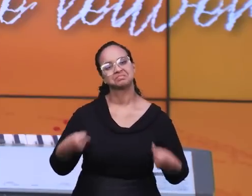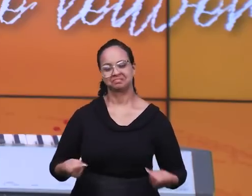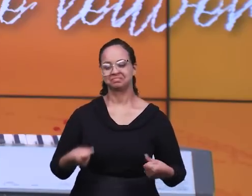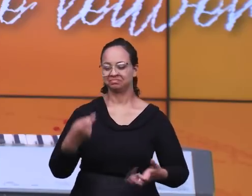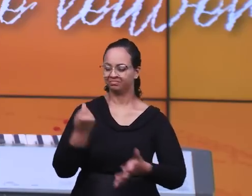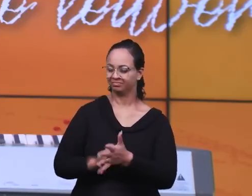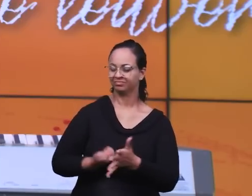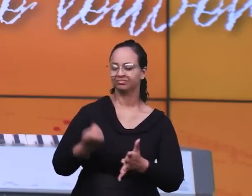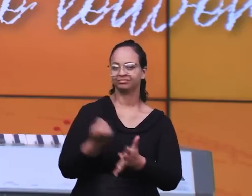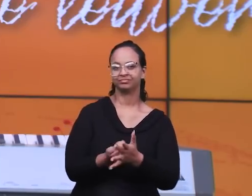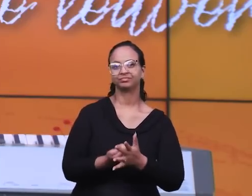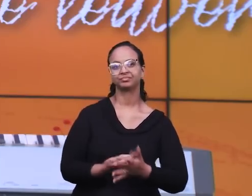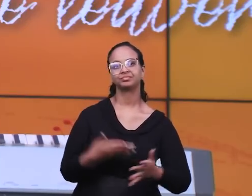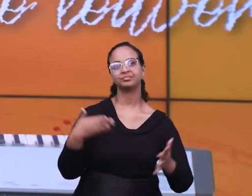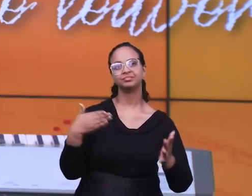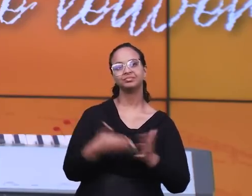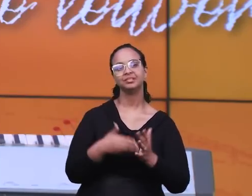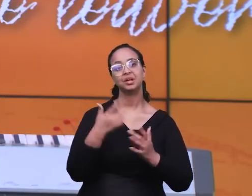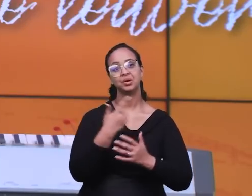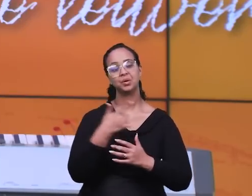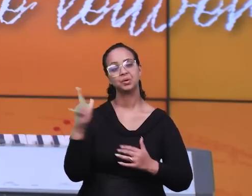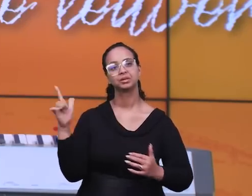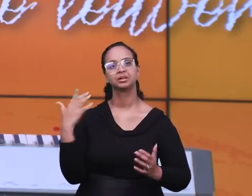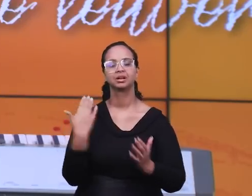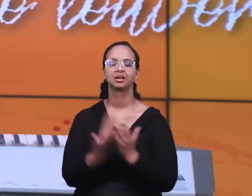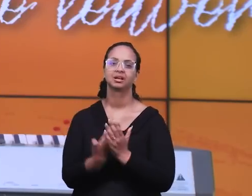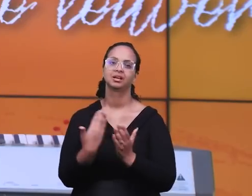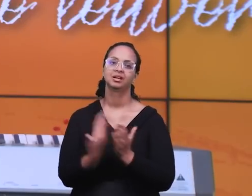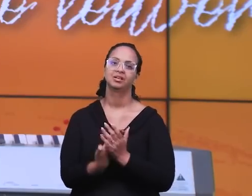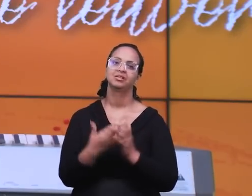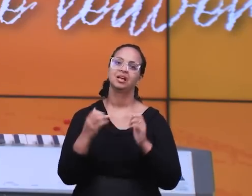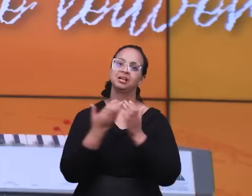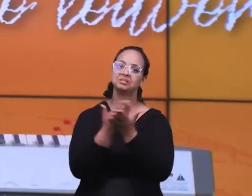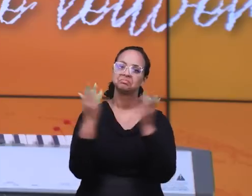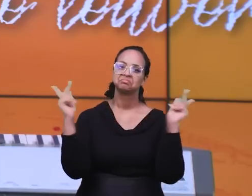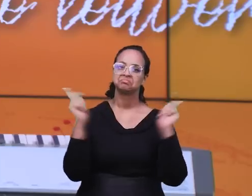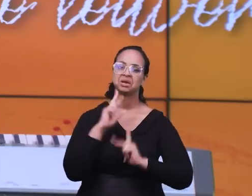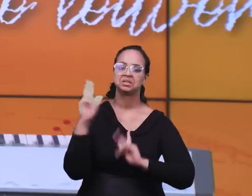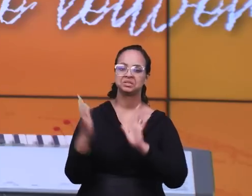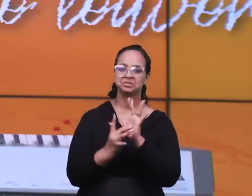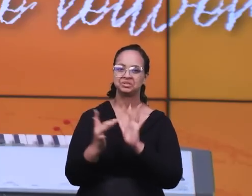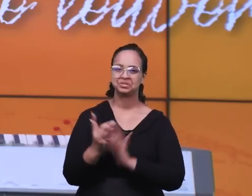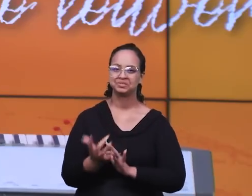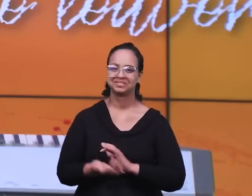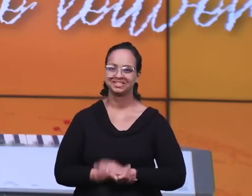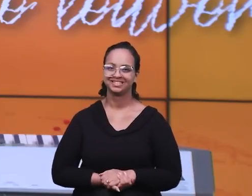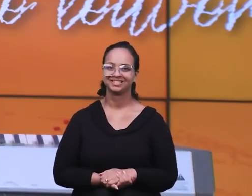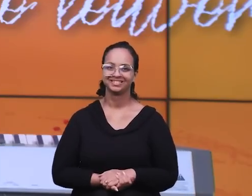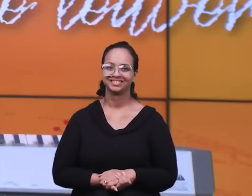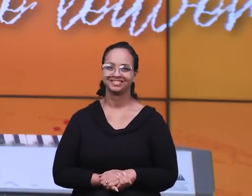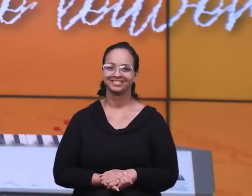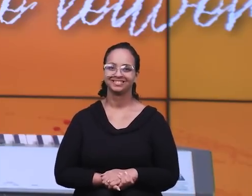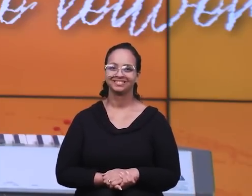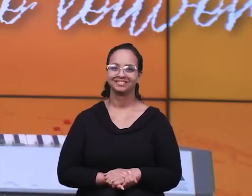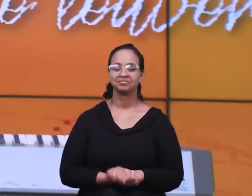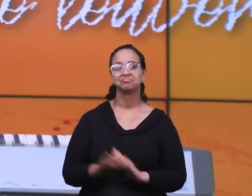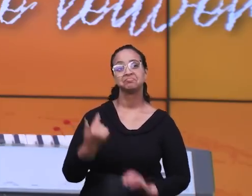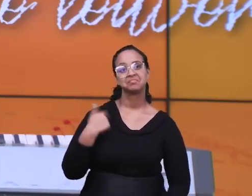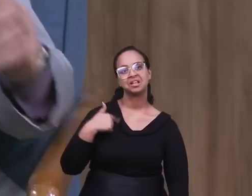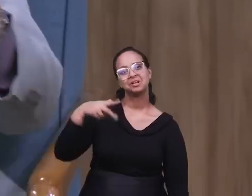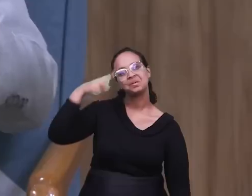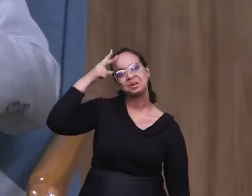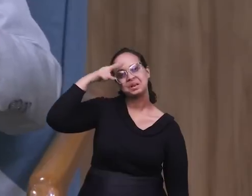muito dedicados. Então, até a nossa próxima aula e a todos a paz do Senhor